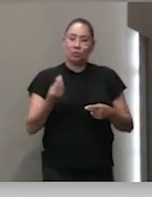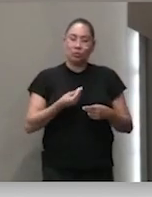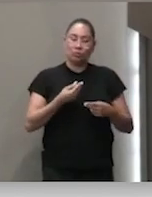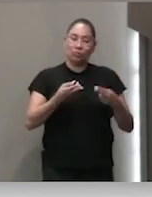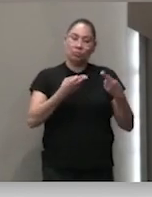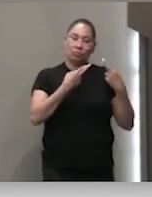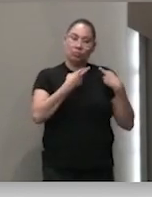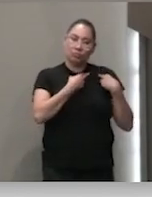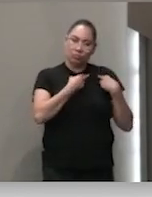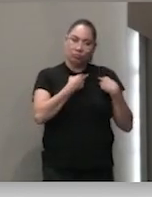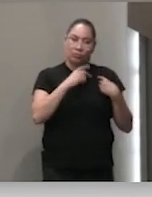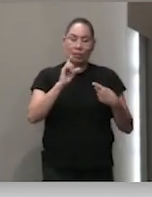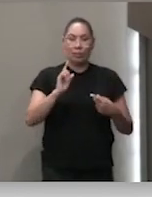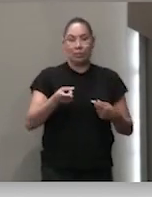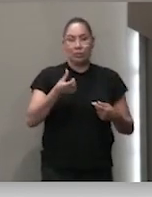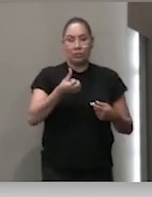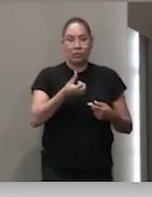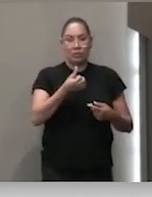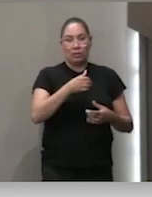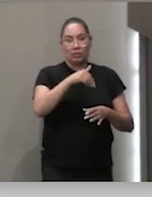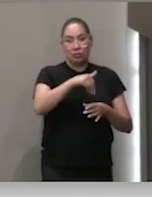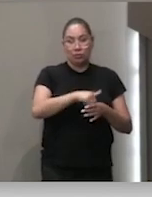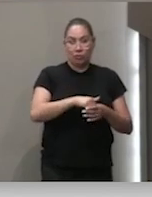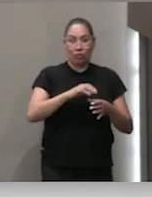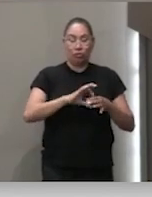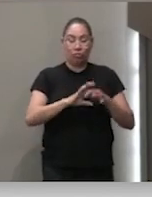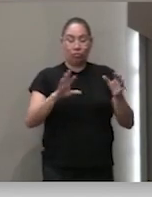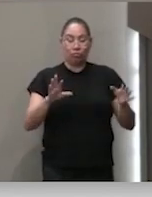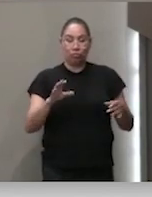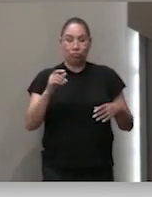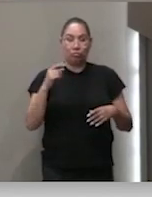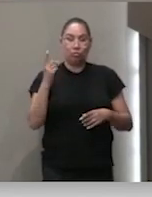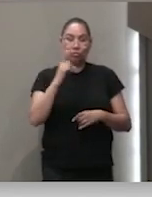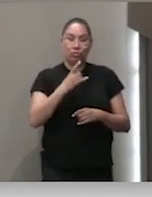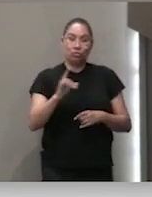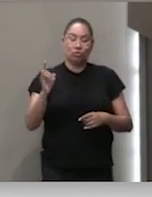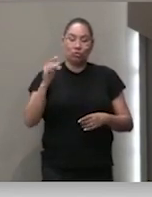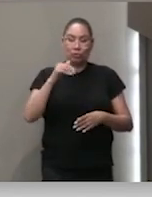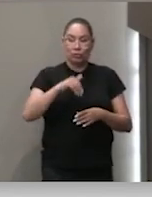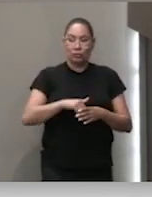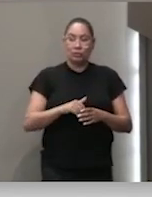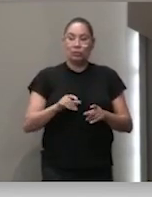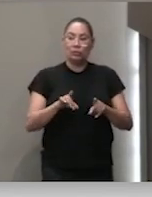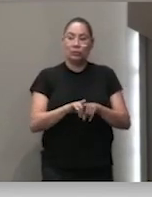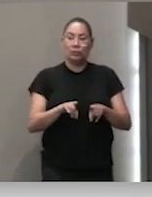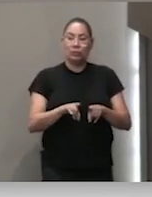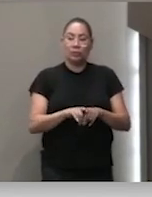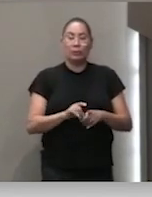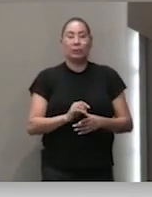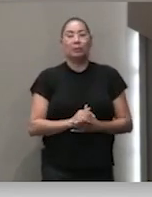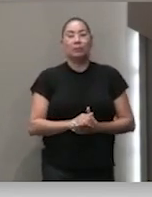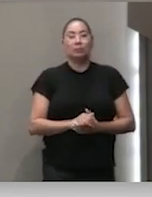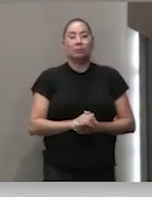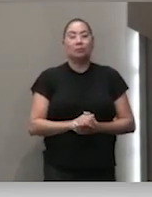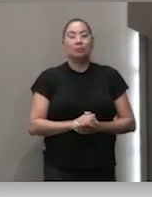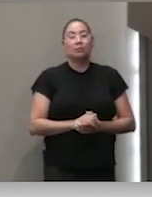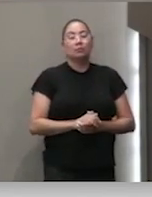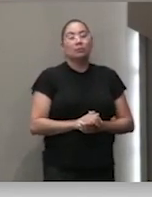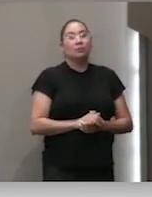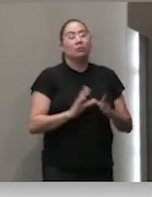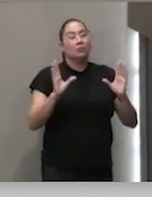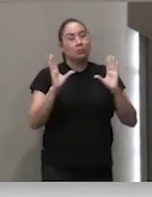esses 1.066 votos disponíveis na última eleição. Também uma breve,